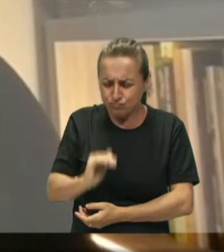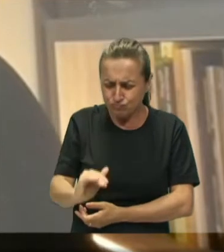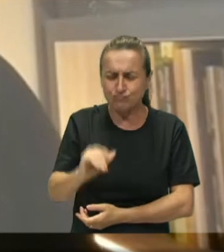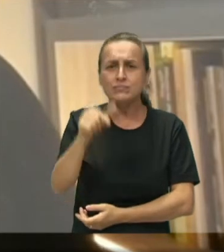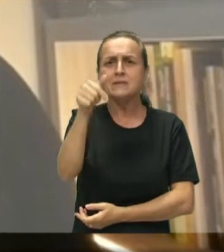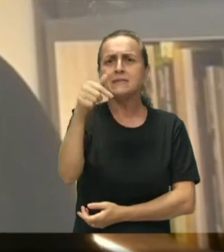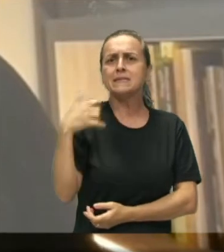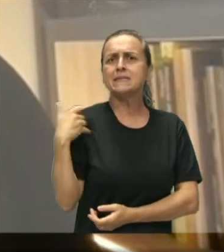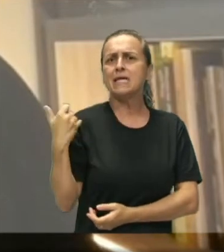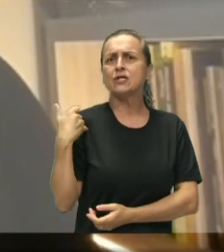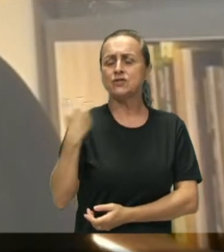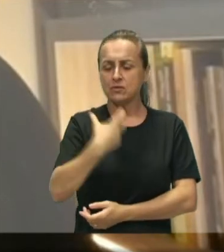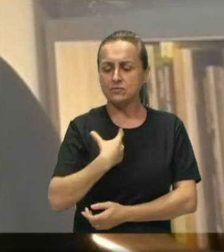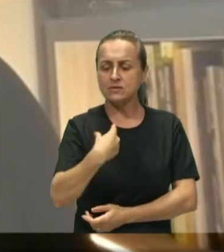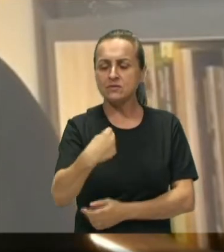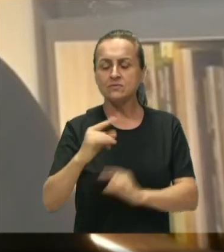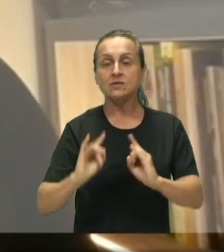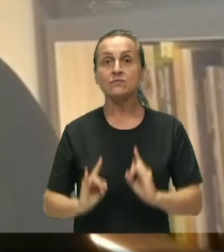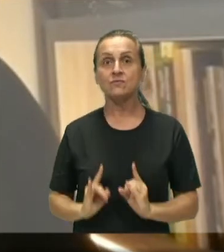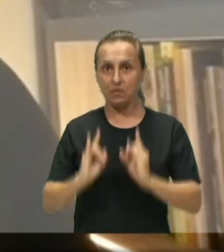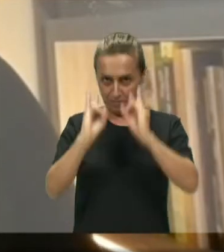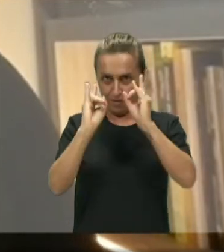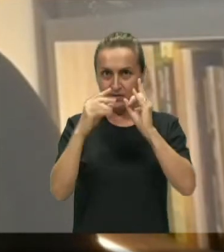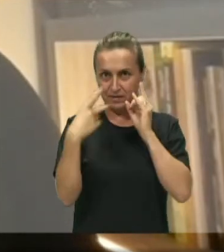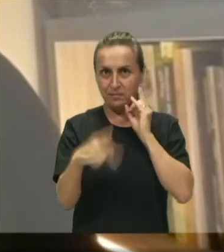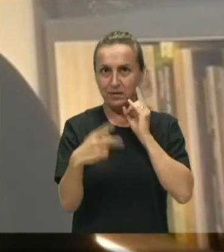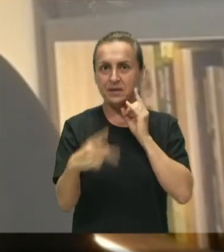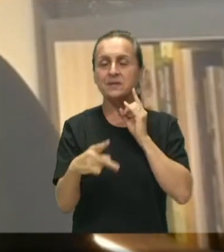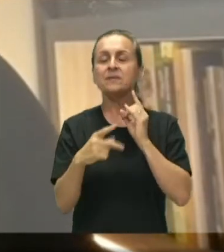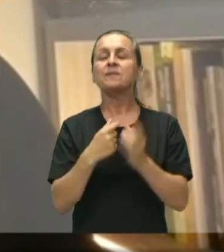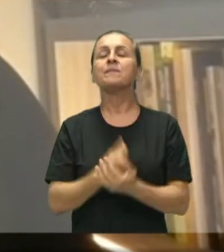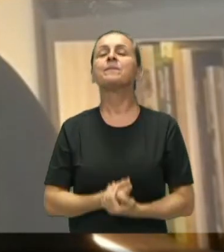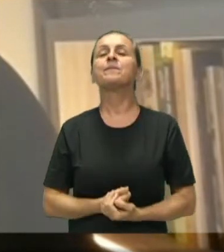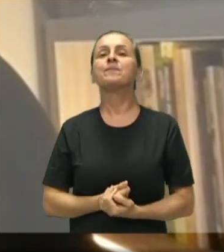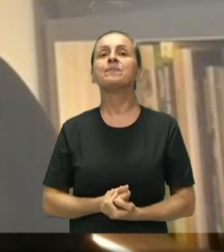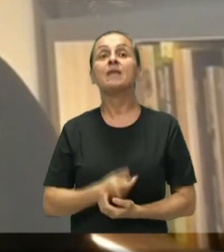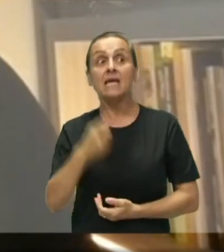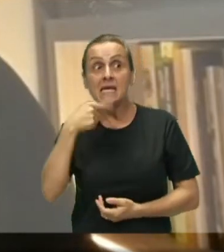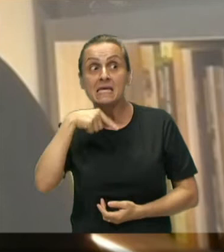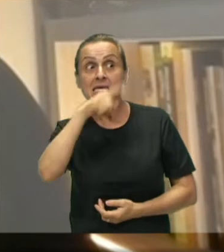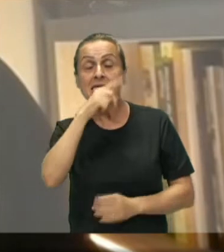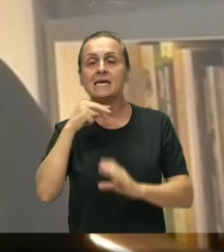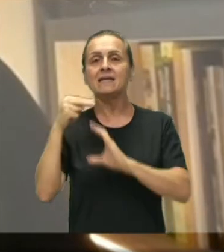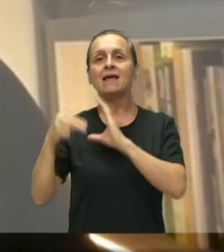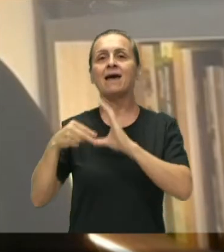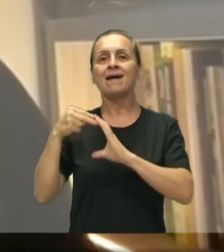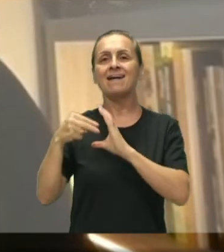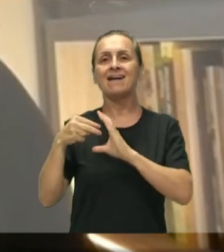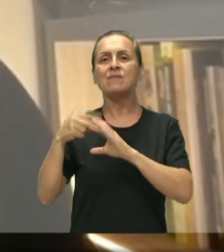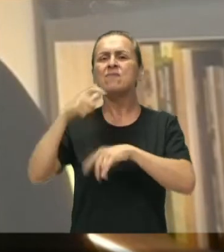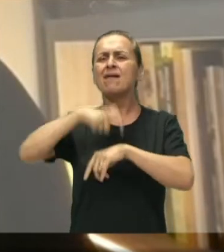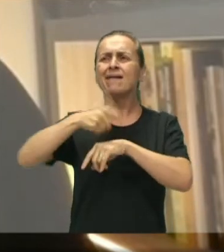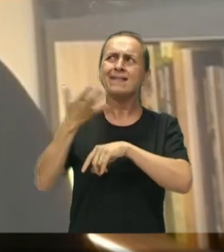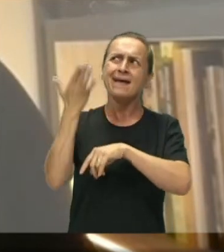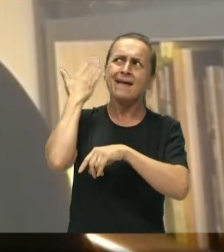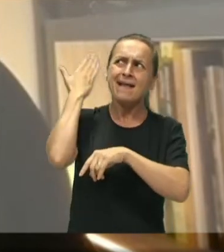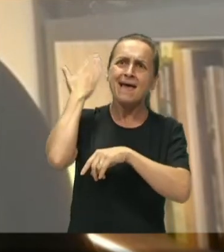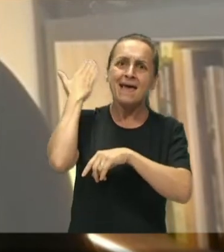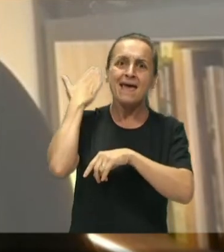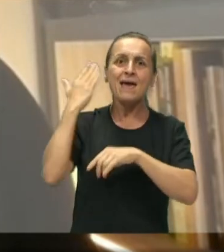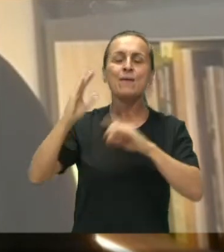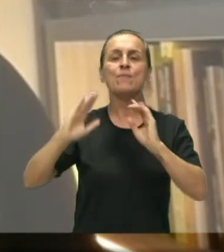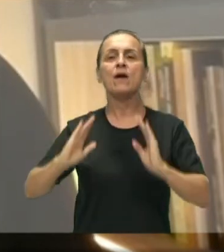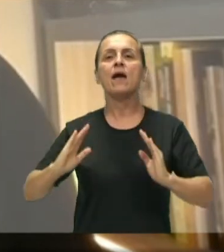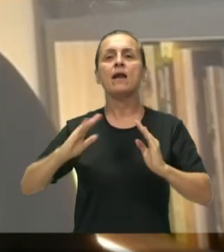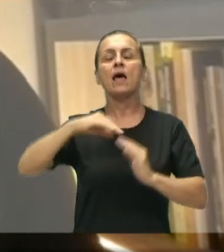e do apartamento deles onde eu morava com meus pais EA Câmara de Vereadores que naquela época funcionava no palácio